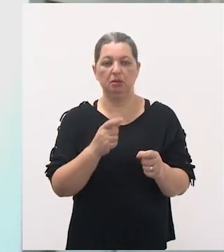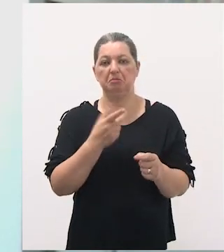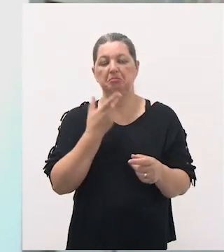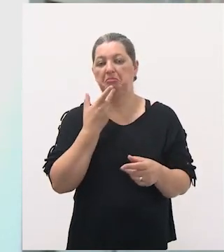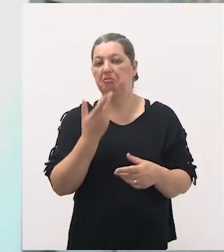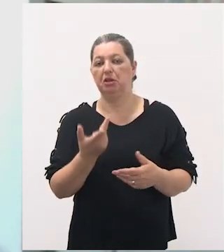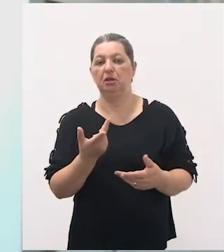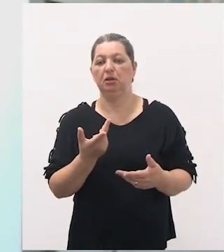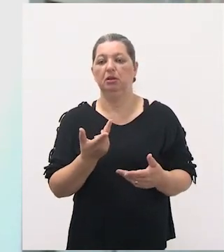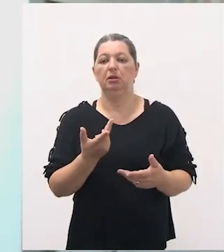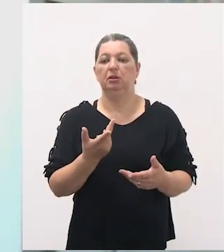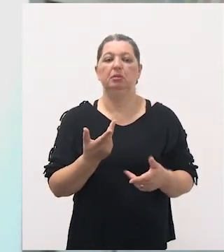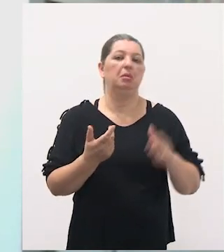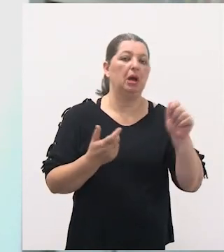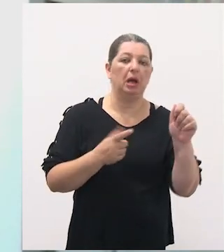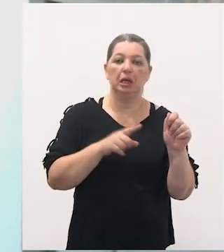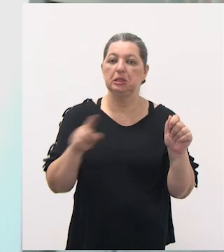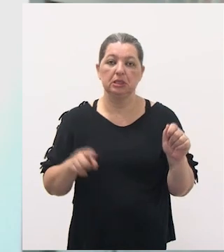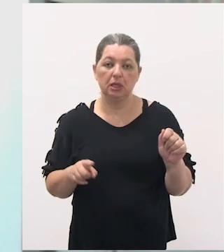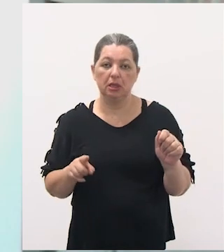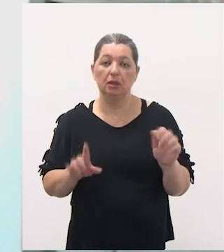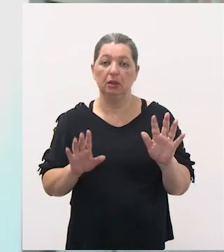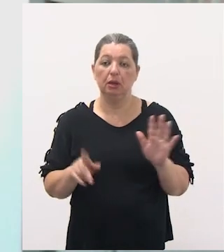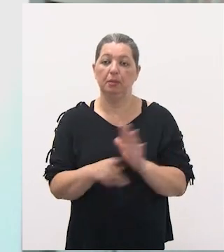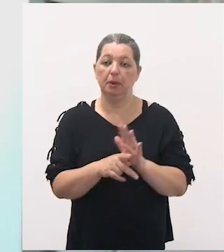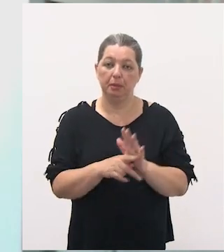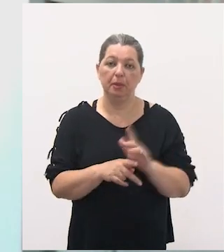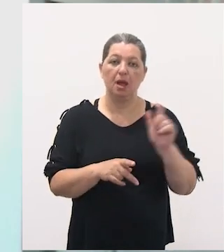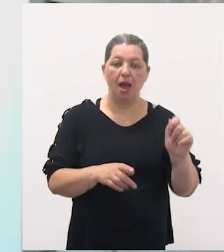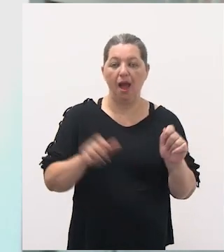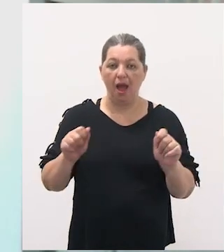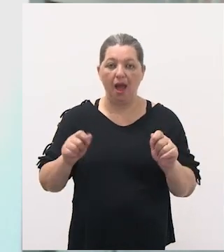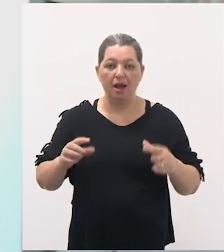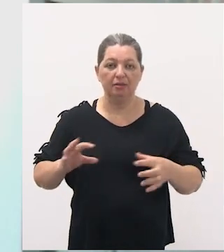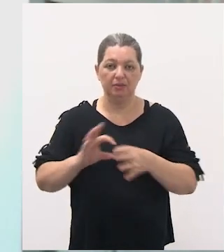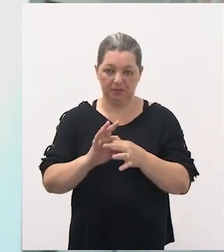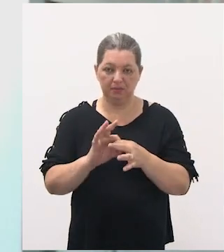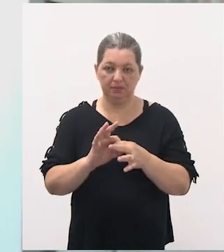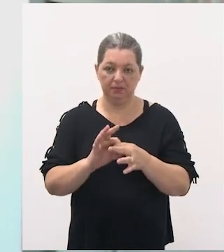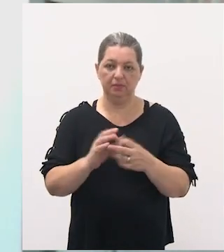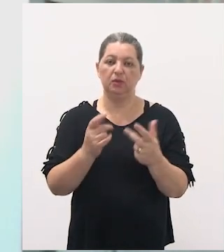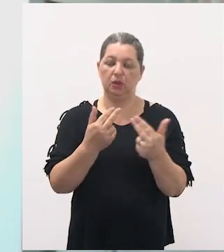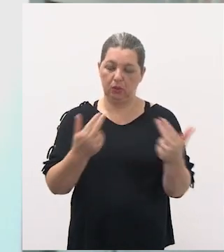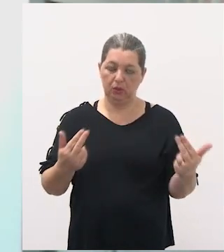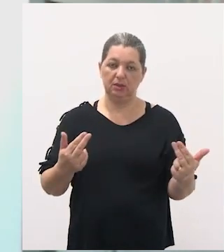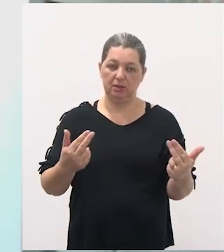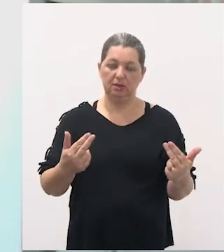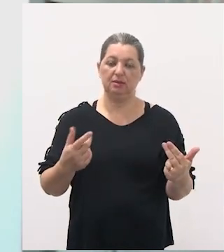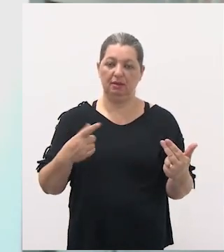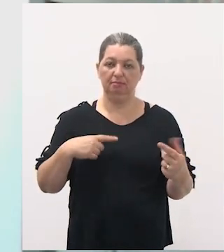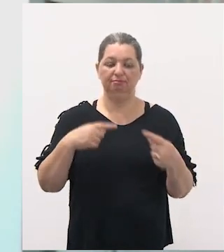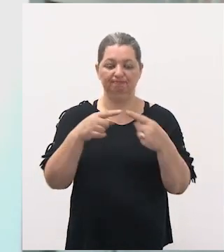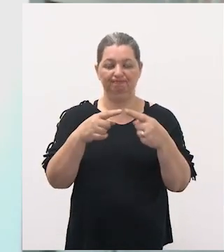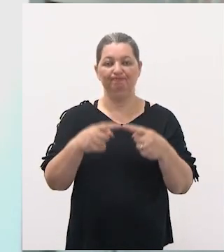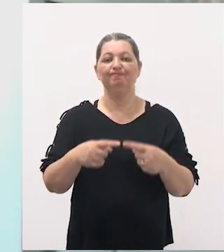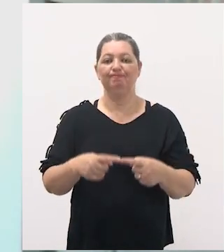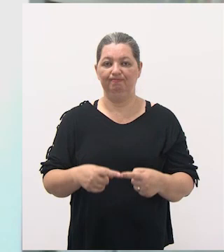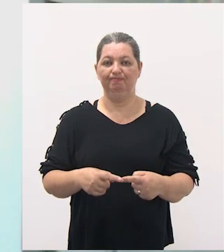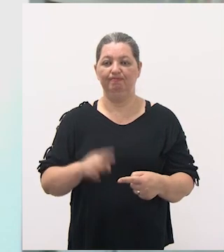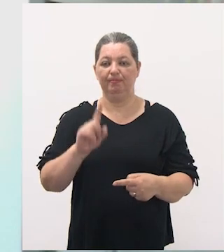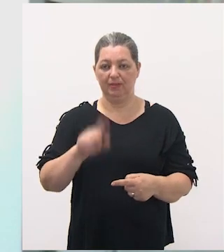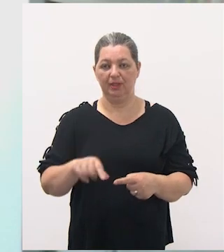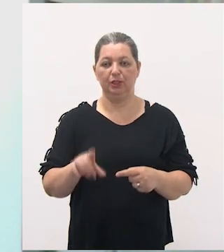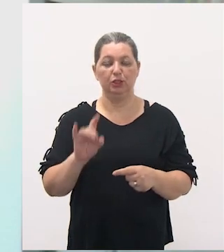falando de A e de Z, nós estamos falando de A com A mesmo, né? Nós estamos falando de coisas que têm muita relação. Então, foi mesmo